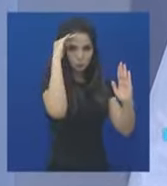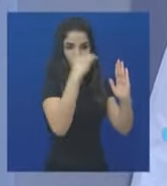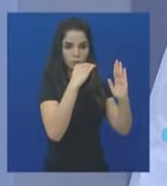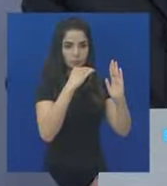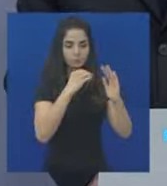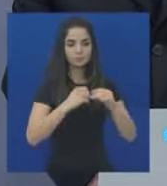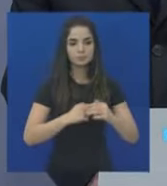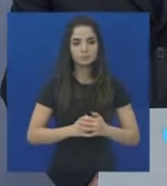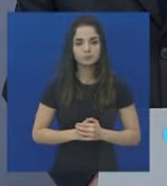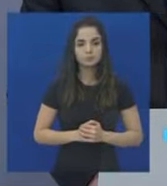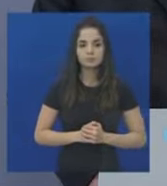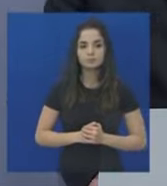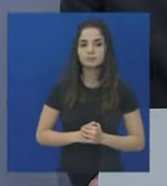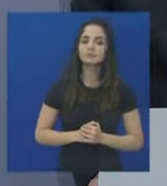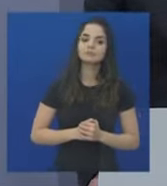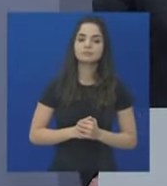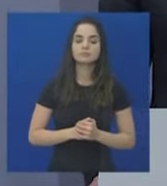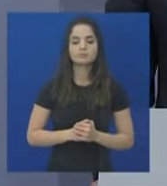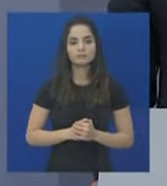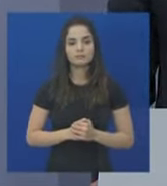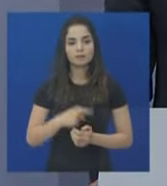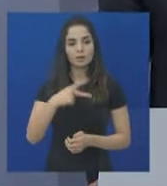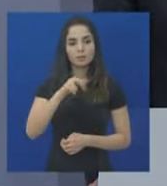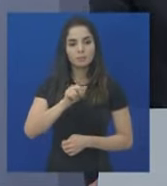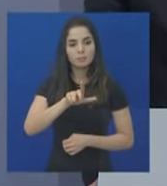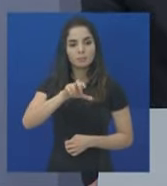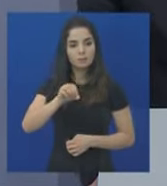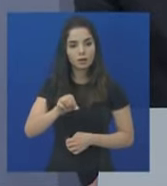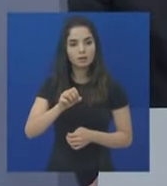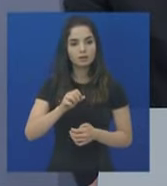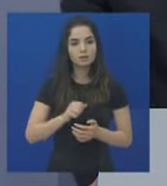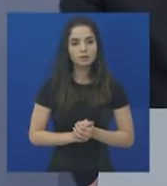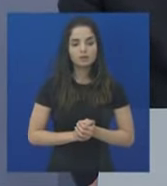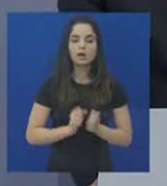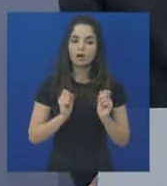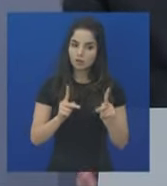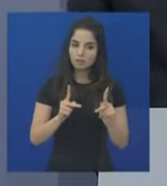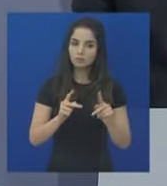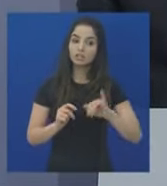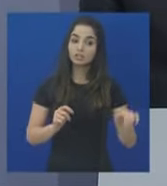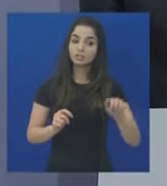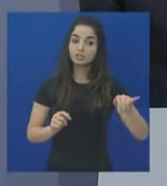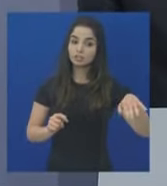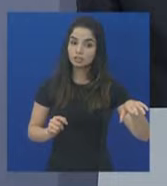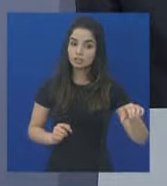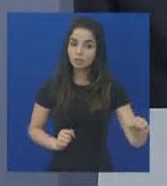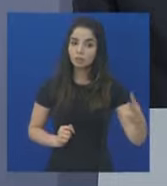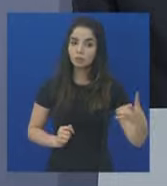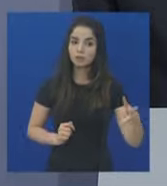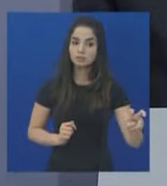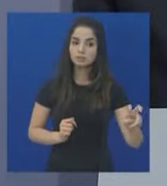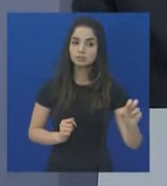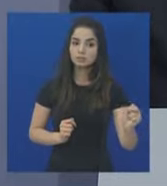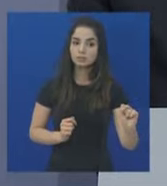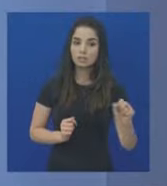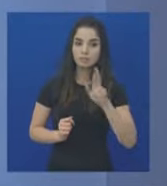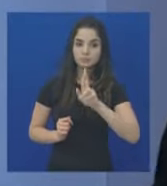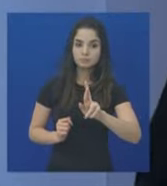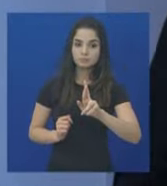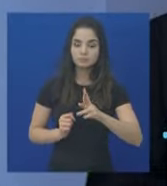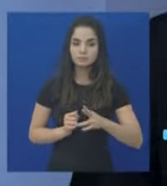de Postura. Muito bem, candidato Paulo César. Candidato Jânio, o senhor tem, a partir de agora, 45 segundos para a réplica.